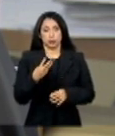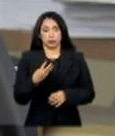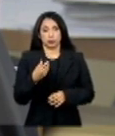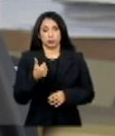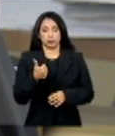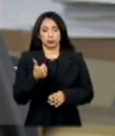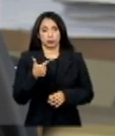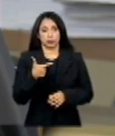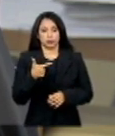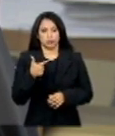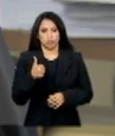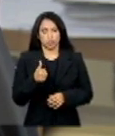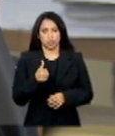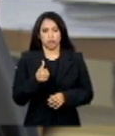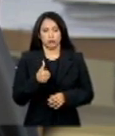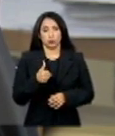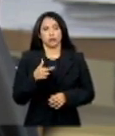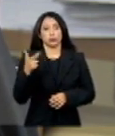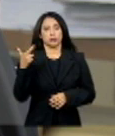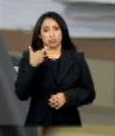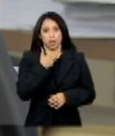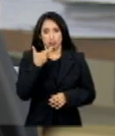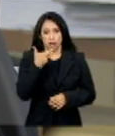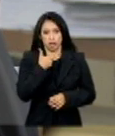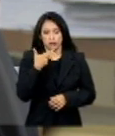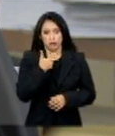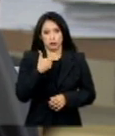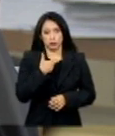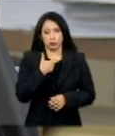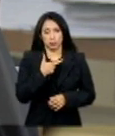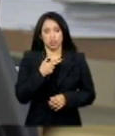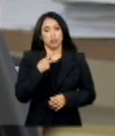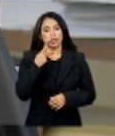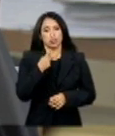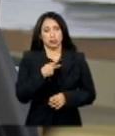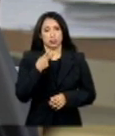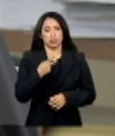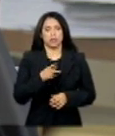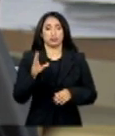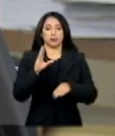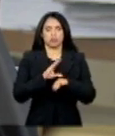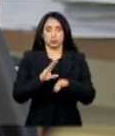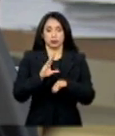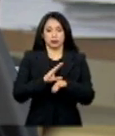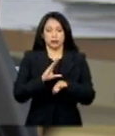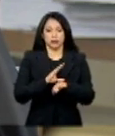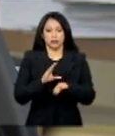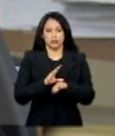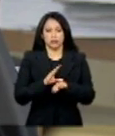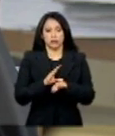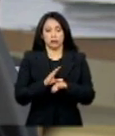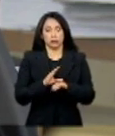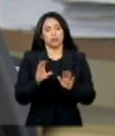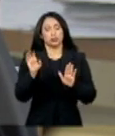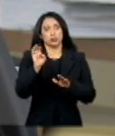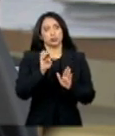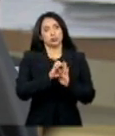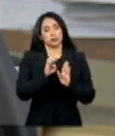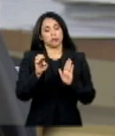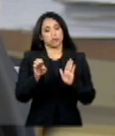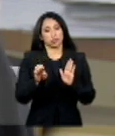relatoria do ministro ricardo lewandowski que tratou da constitucionalidade de dispositivos do estatuto do